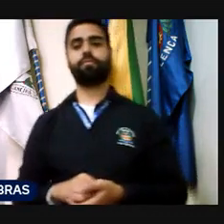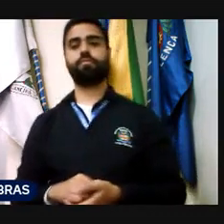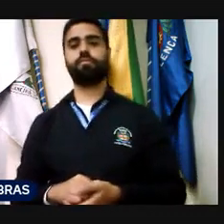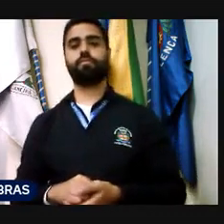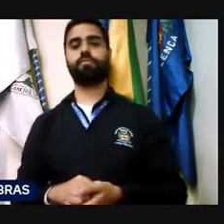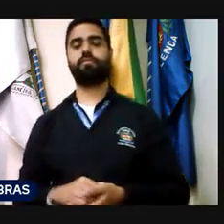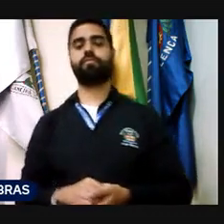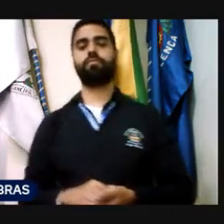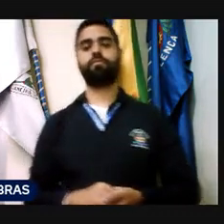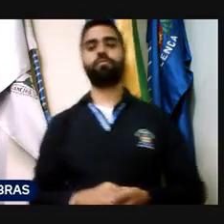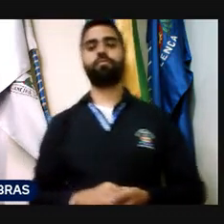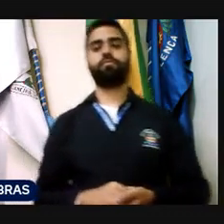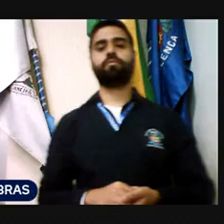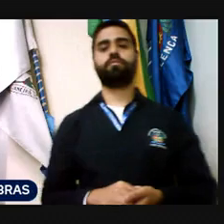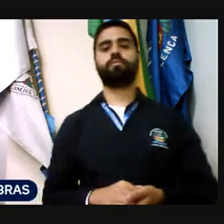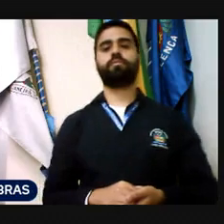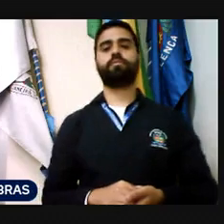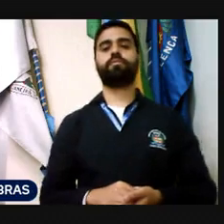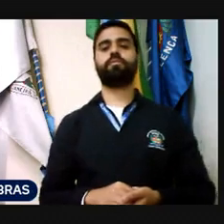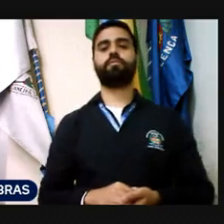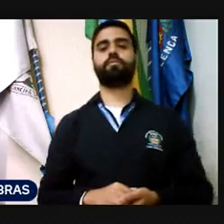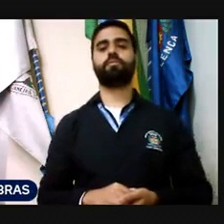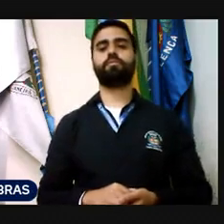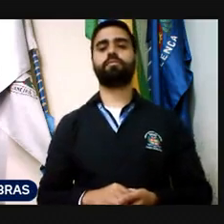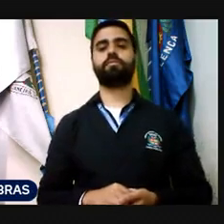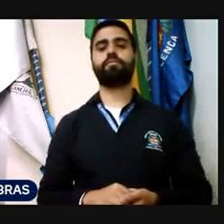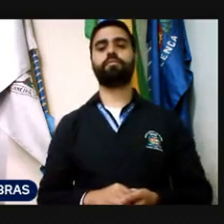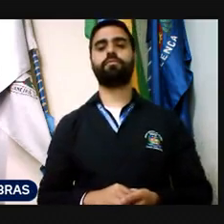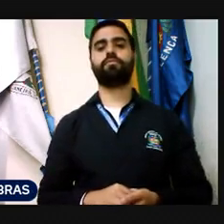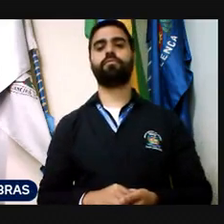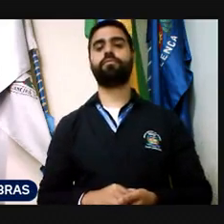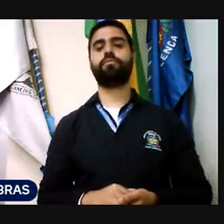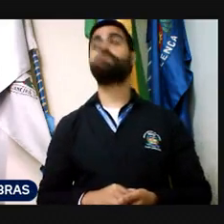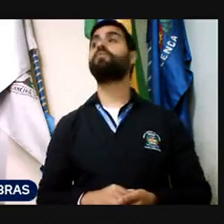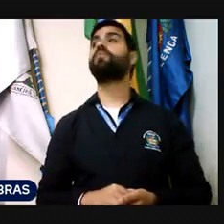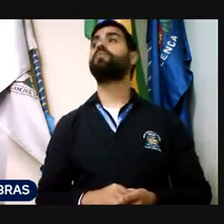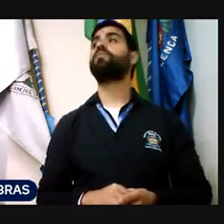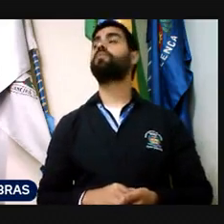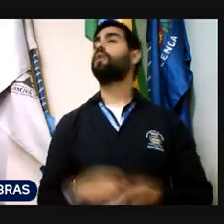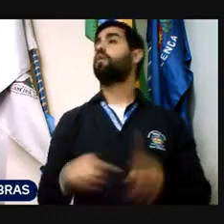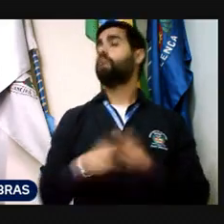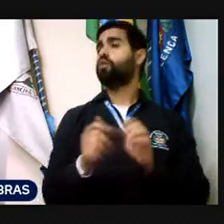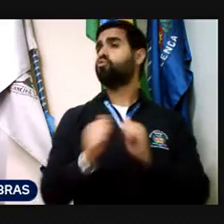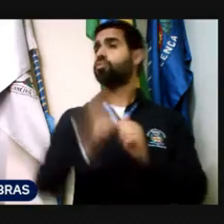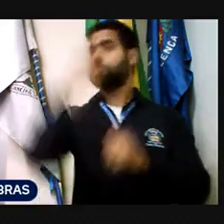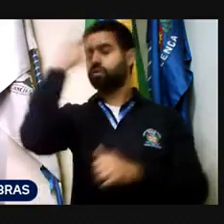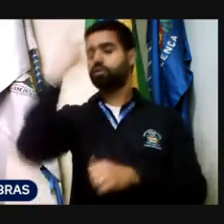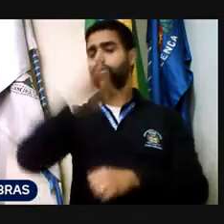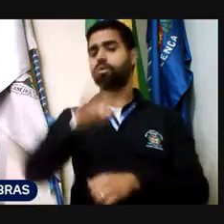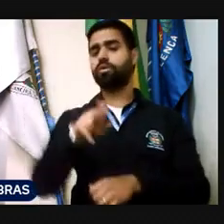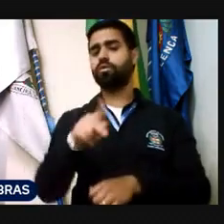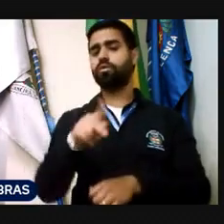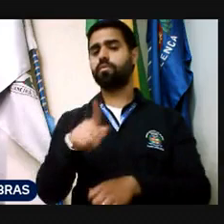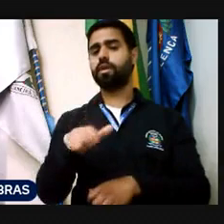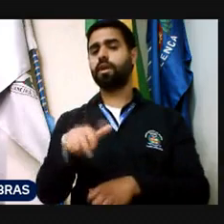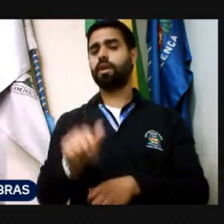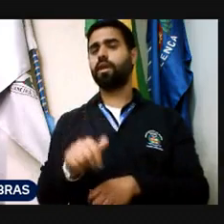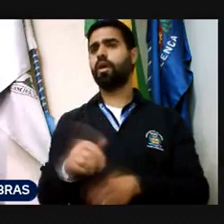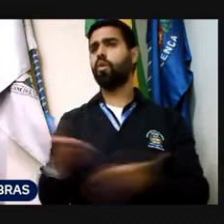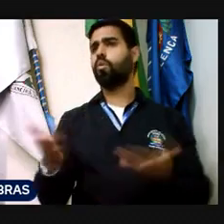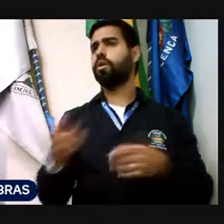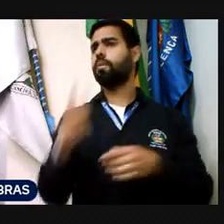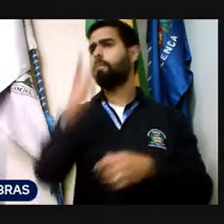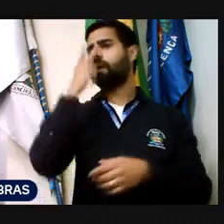agradeço hoje também a subprefeitura de Barão de Paranã, junto com os funcionários lá de Quirino. Acho que hoje colocaram a tampa